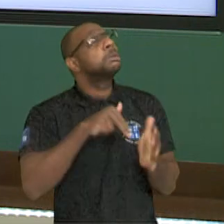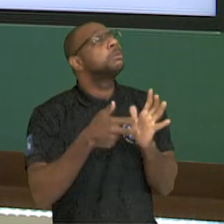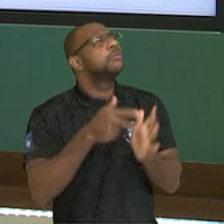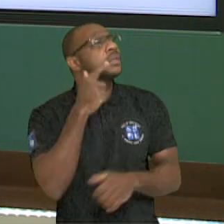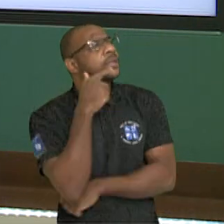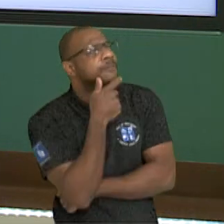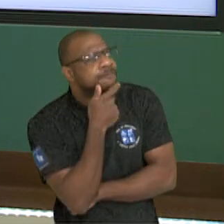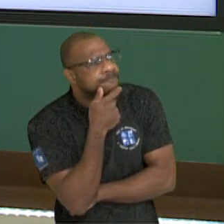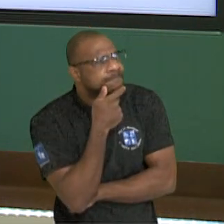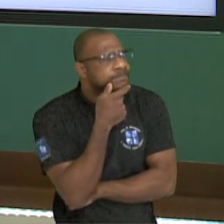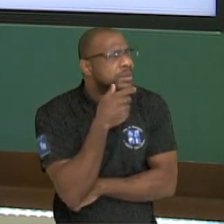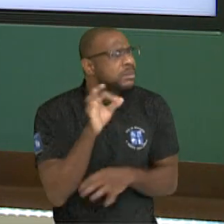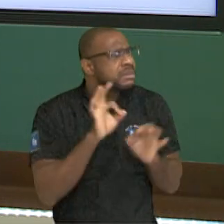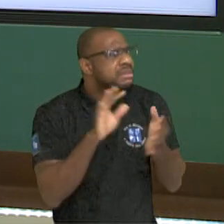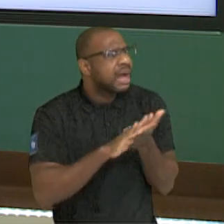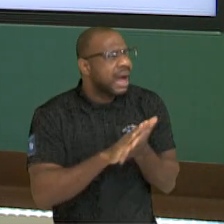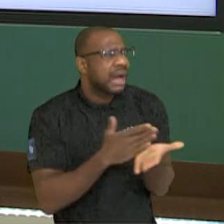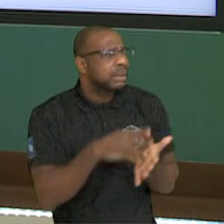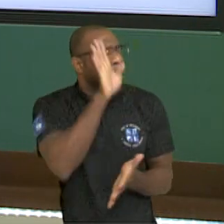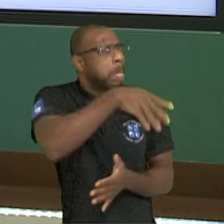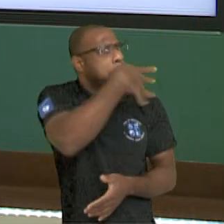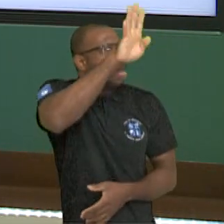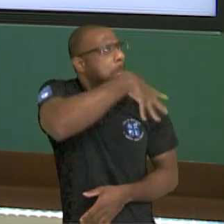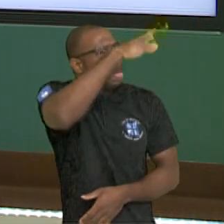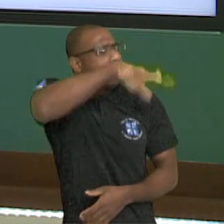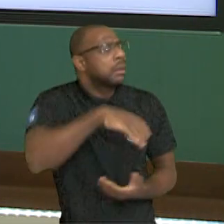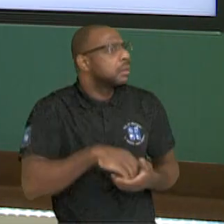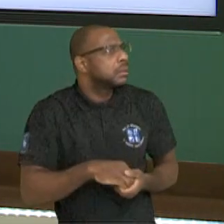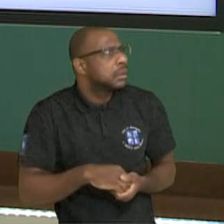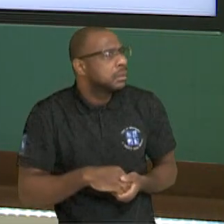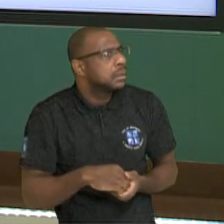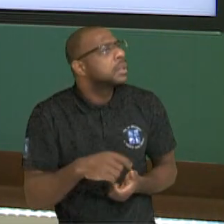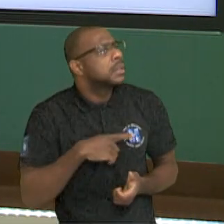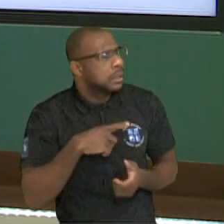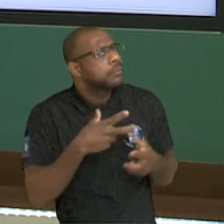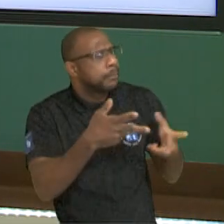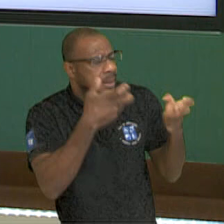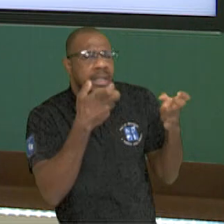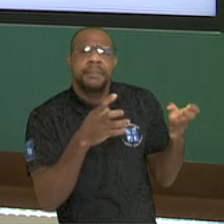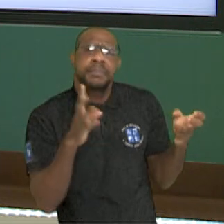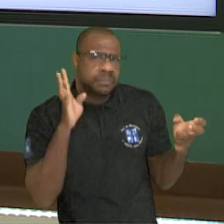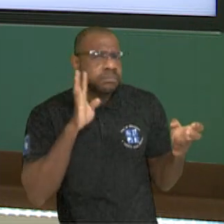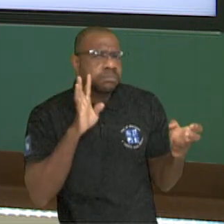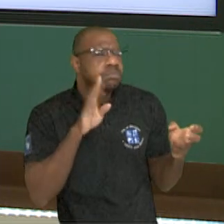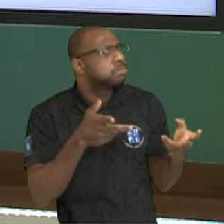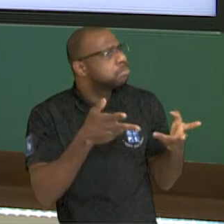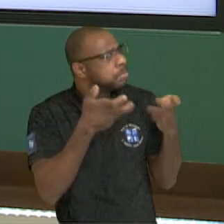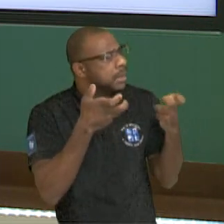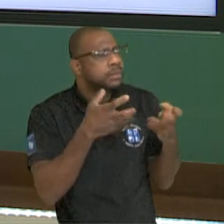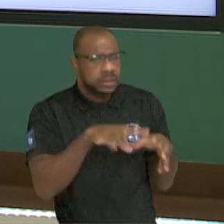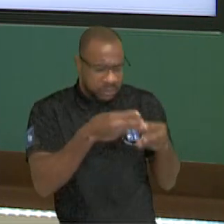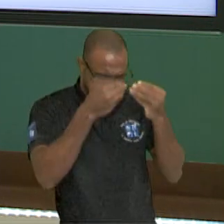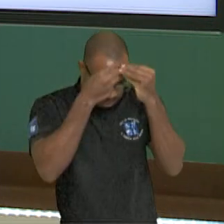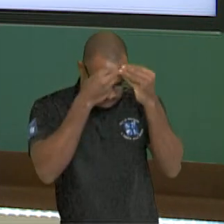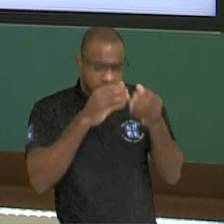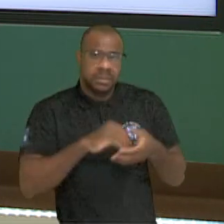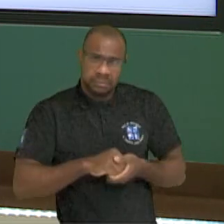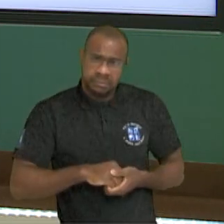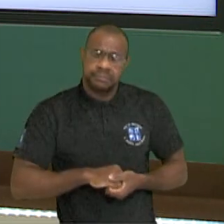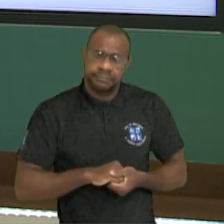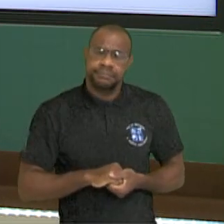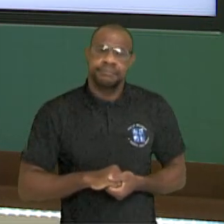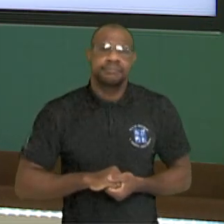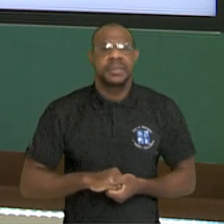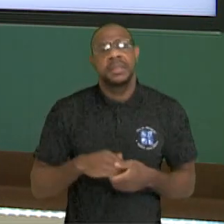está representando nada. Não podemos fazer isso, porque tem muita coisa ali que pode estar sendo representada nas mais diversas obras de